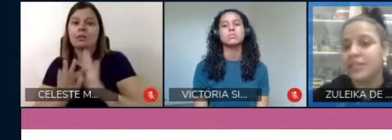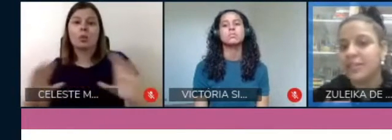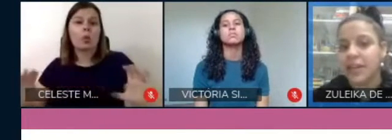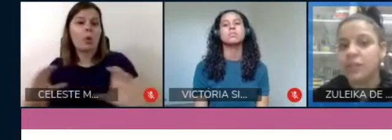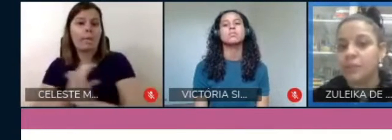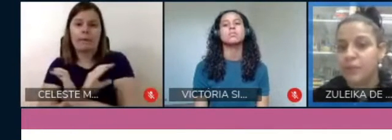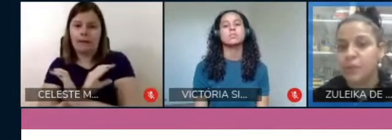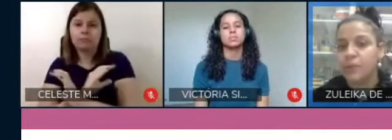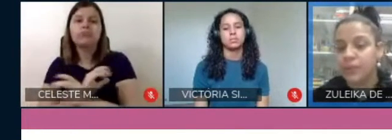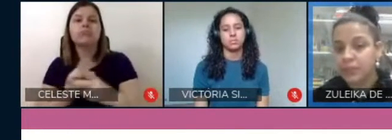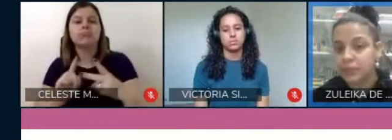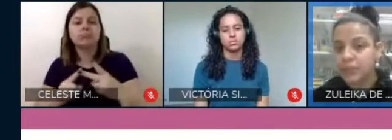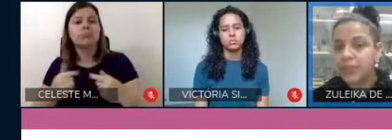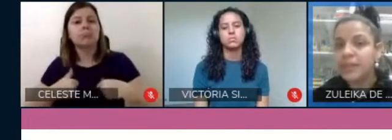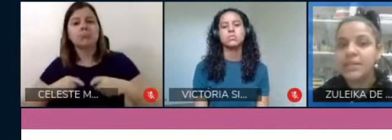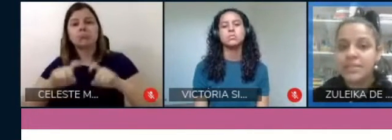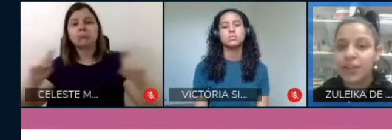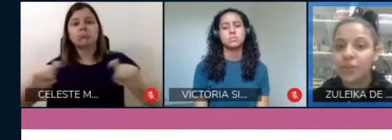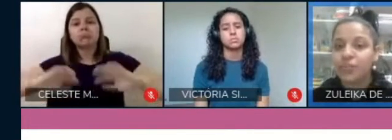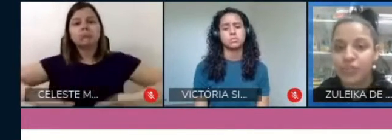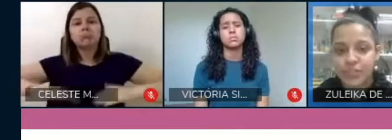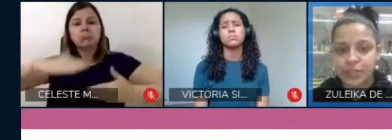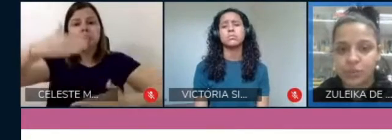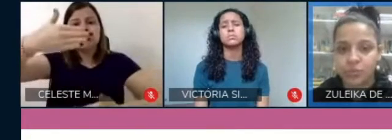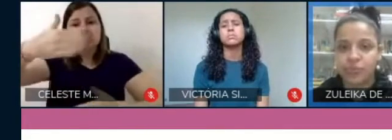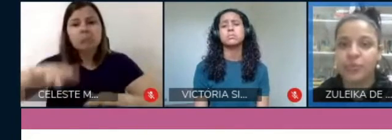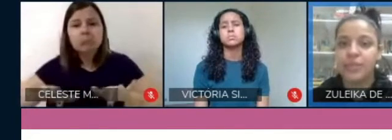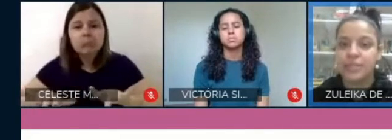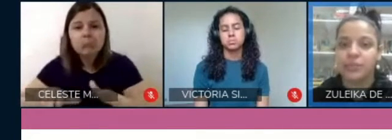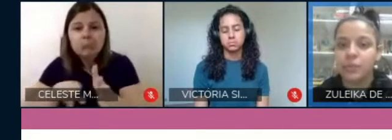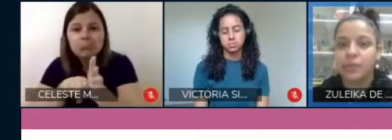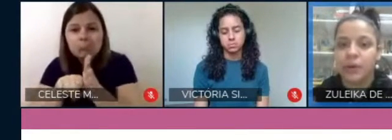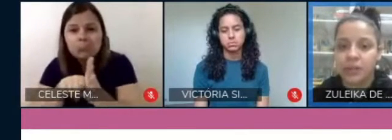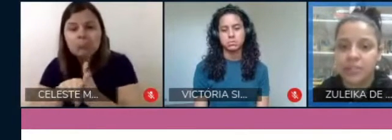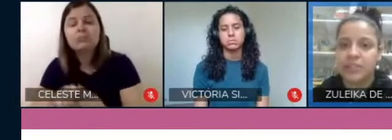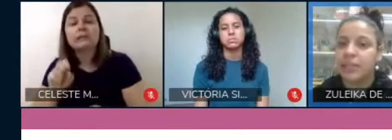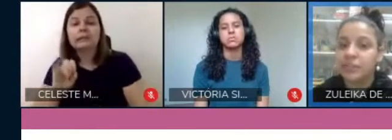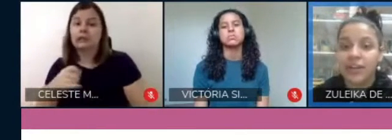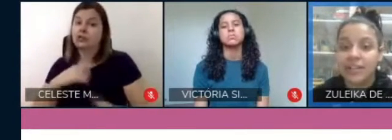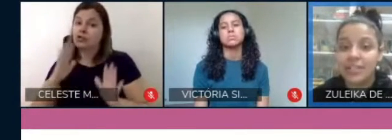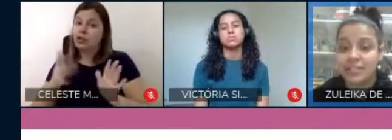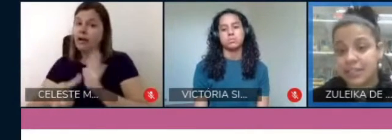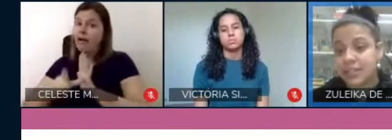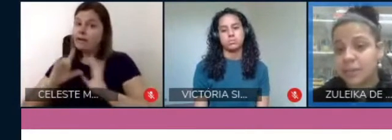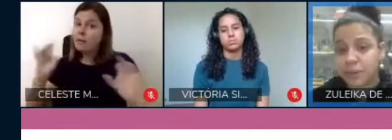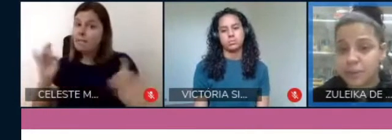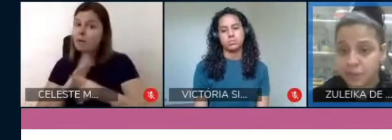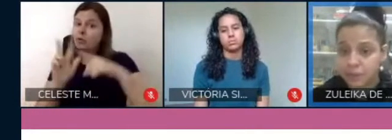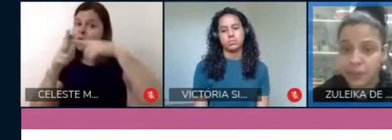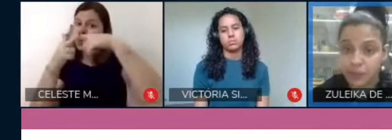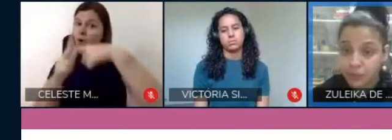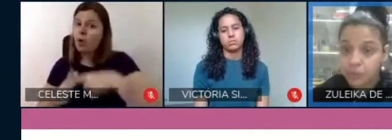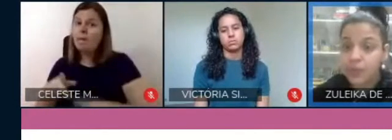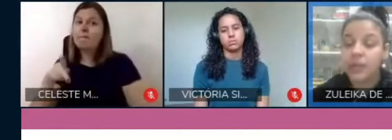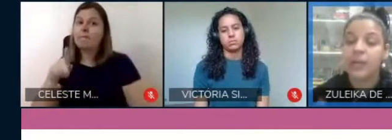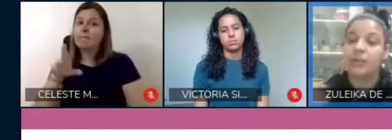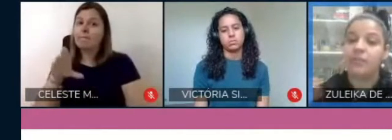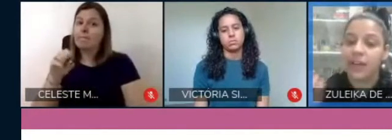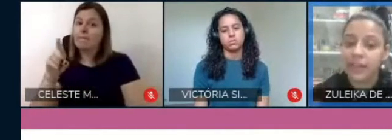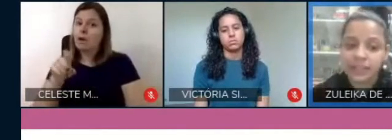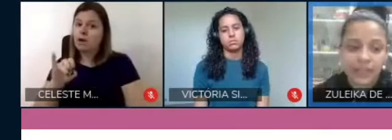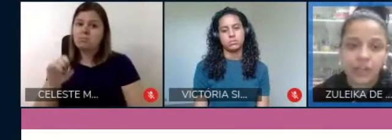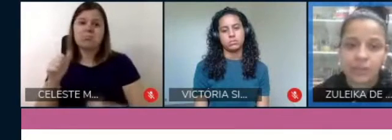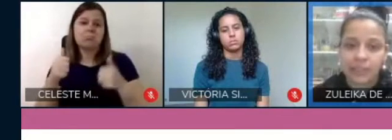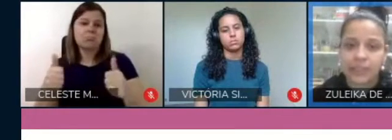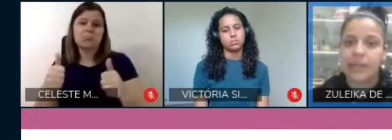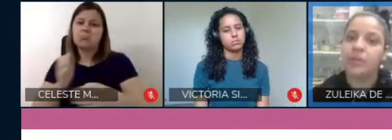eu posso acessar do meu computador. Se eu fiz a configuração do proxy, ele vai acessar sem problema nenhum.